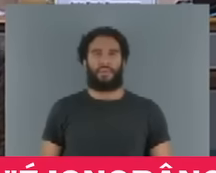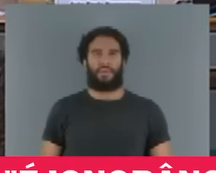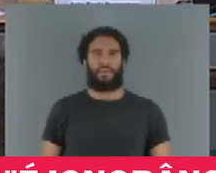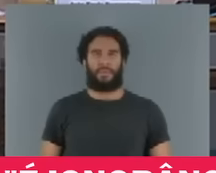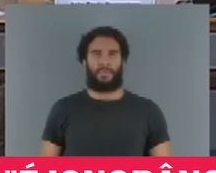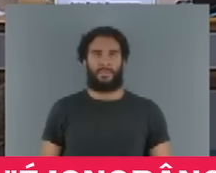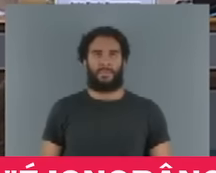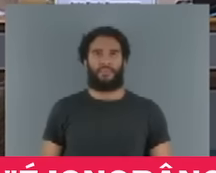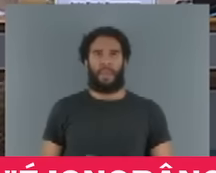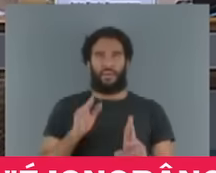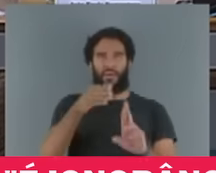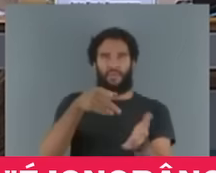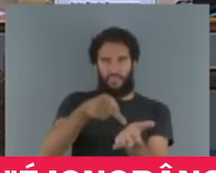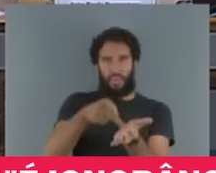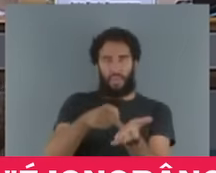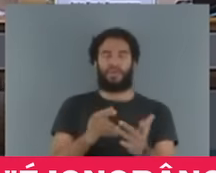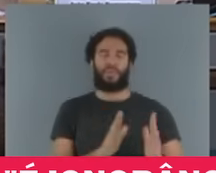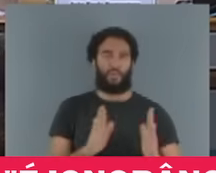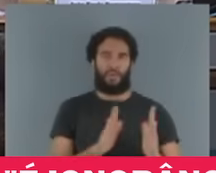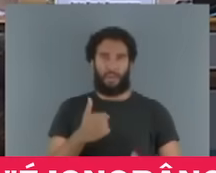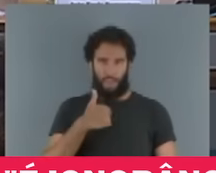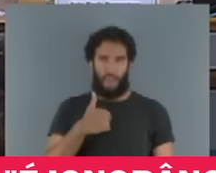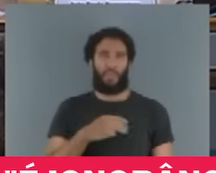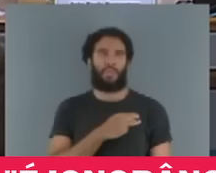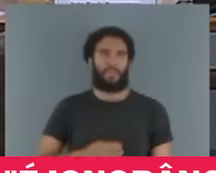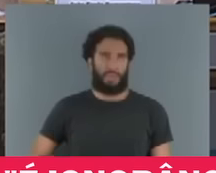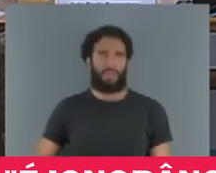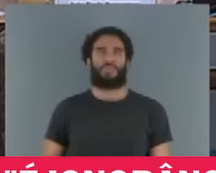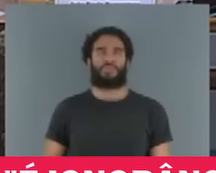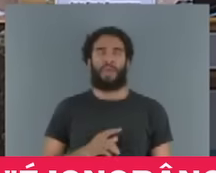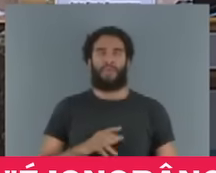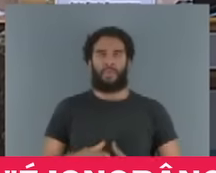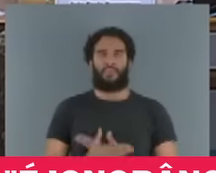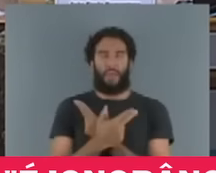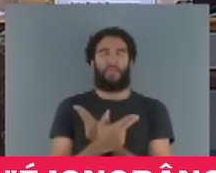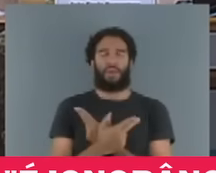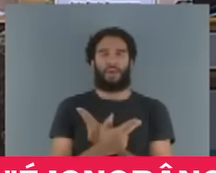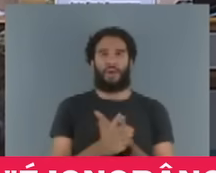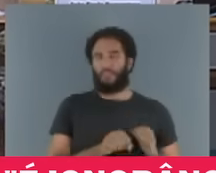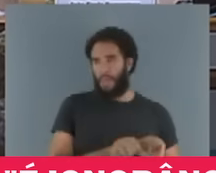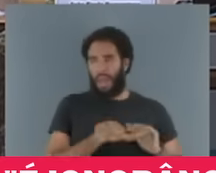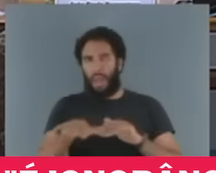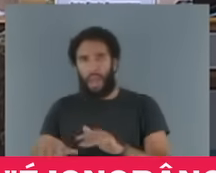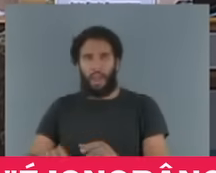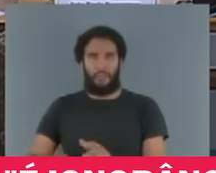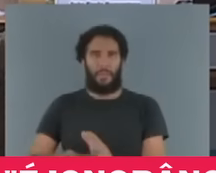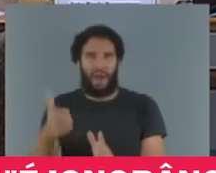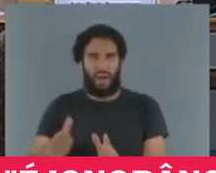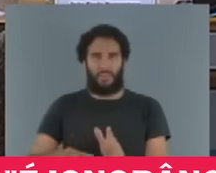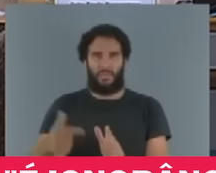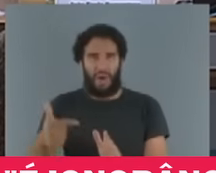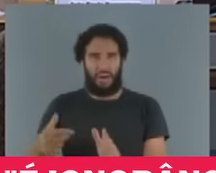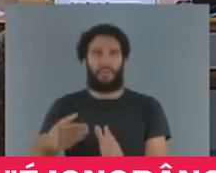só referendar aqui de fato, né, durante o meu período como ministro, eu autorizei a intervenção da Força Nacional mais de uma vez, diante de risco de